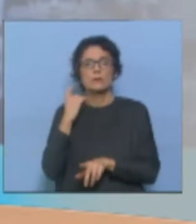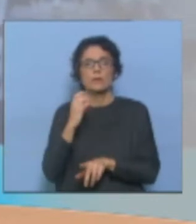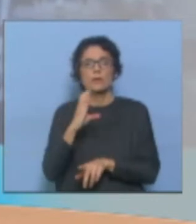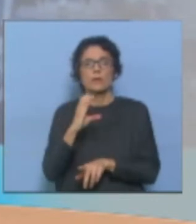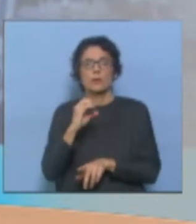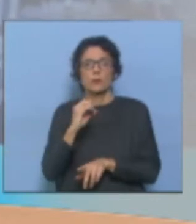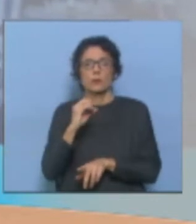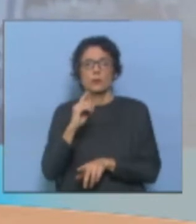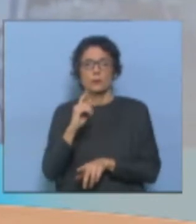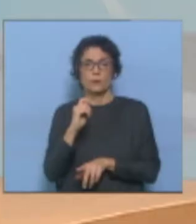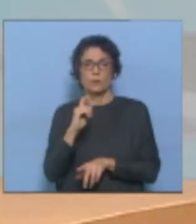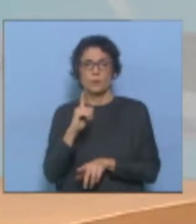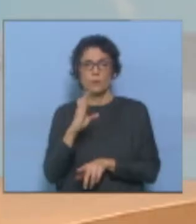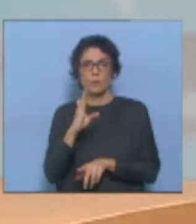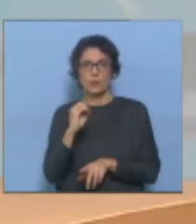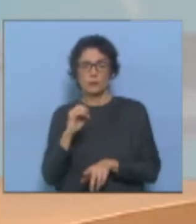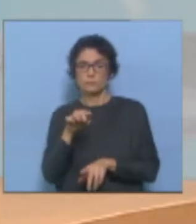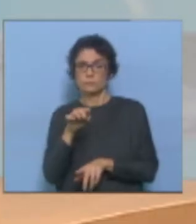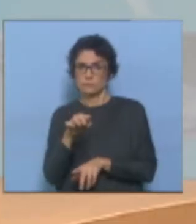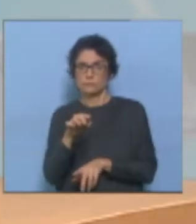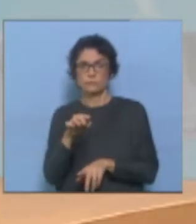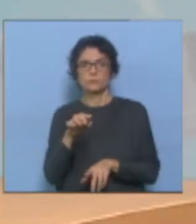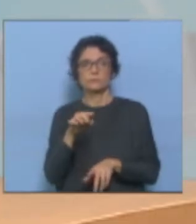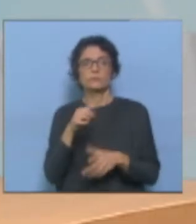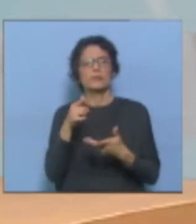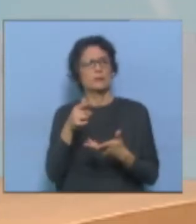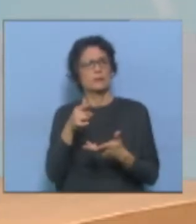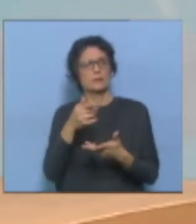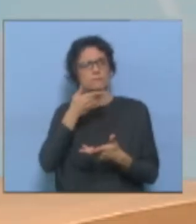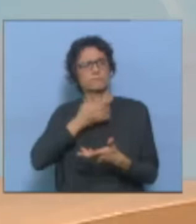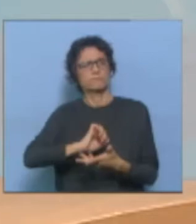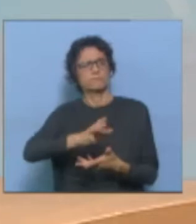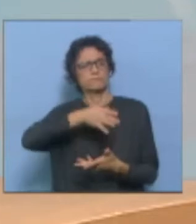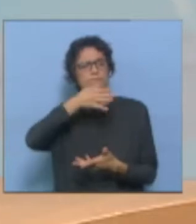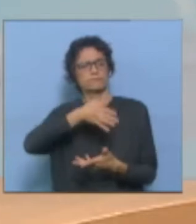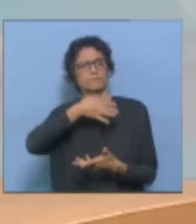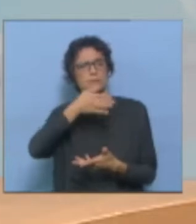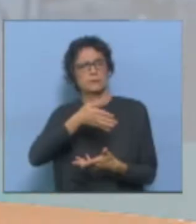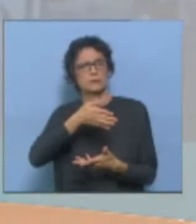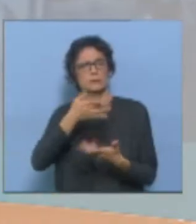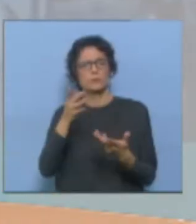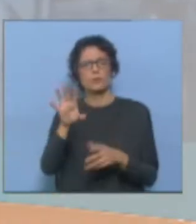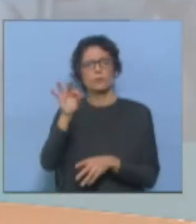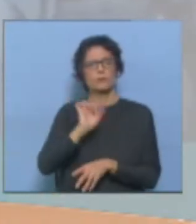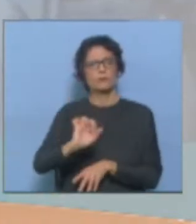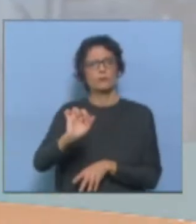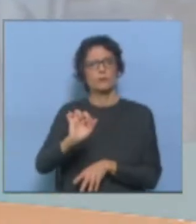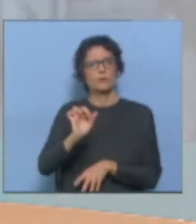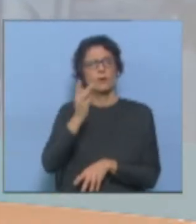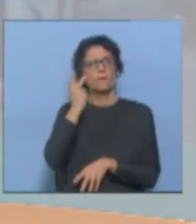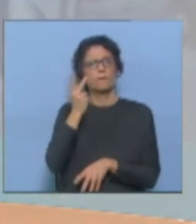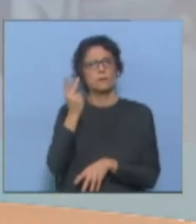de Unianos, para nos falar desta opção de vida, a vida consagrada, desde logo a partir de uma experiência